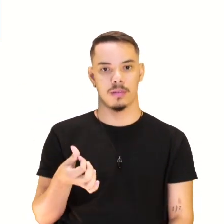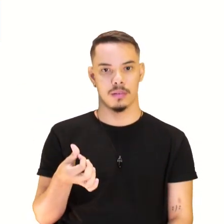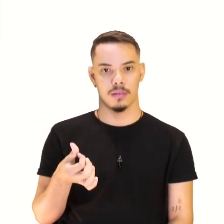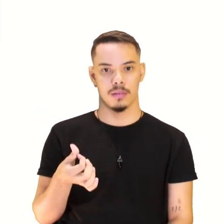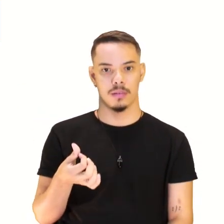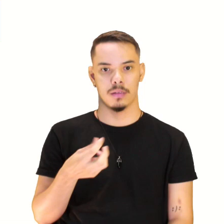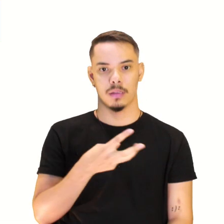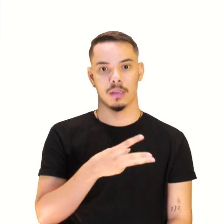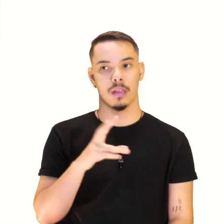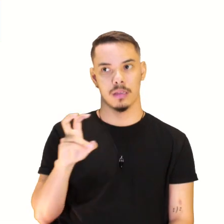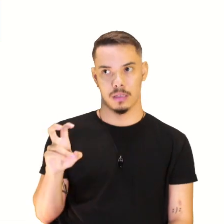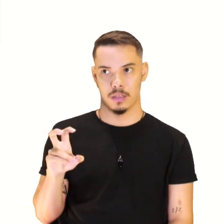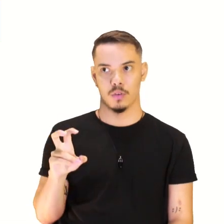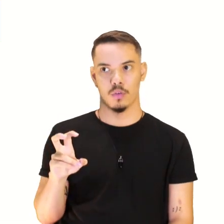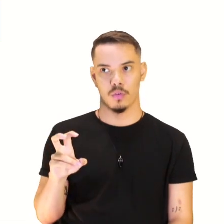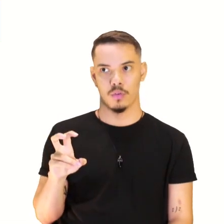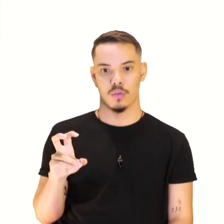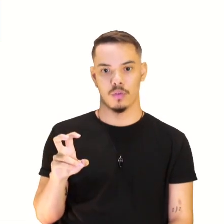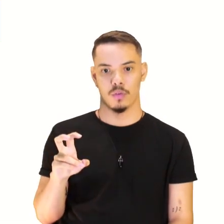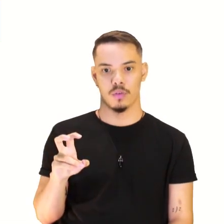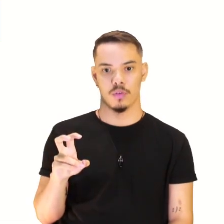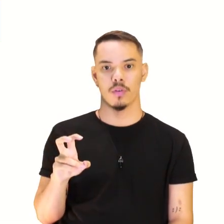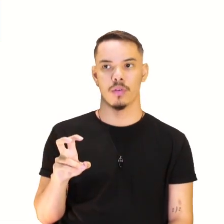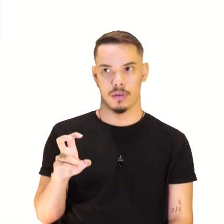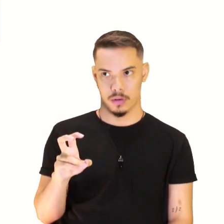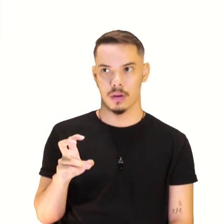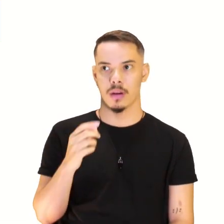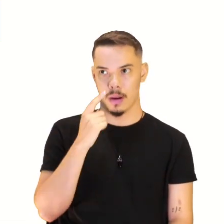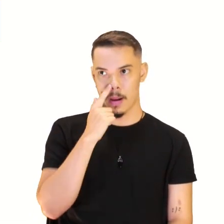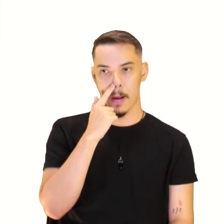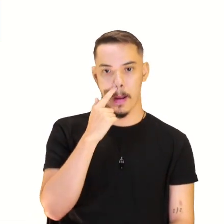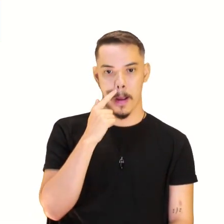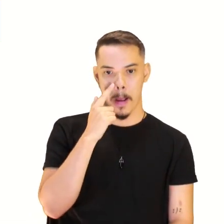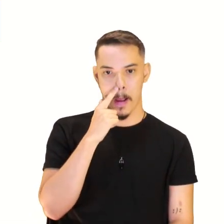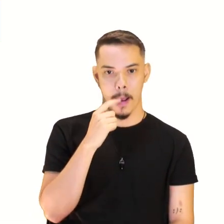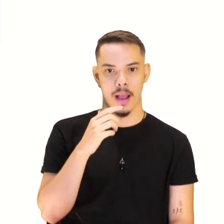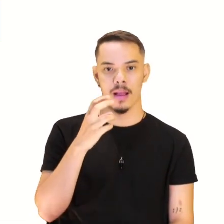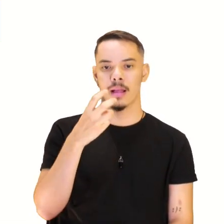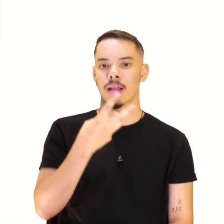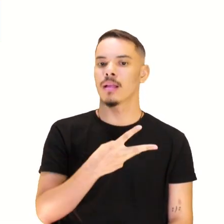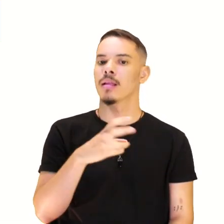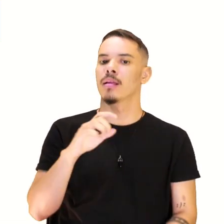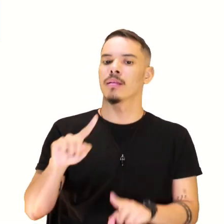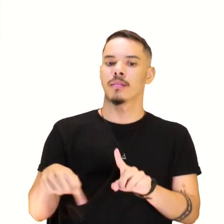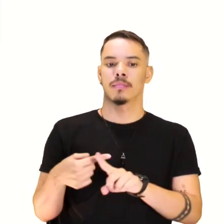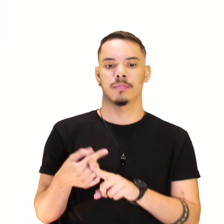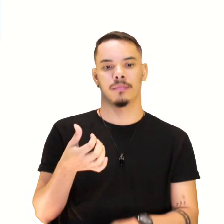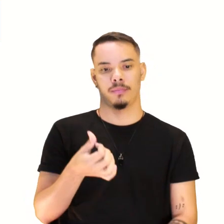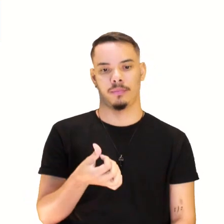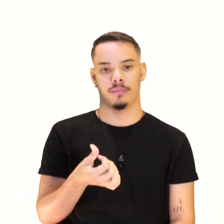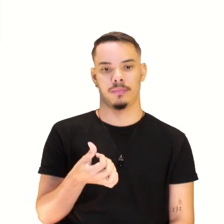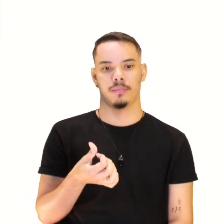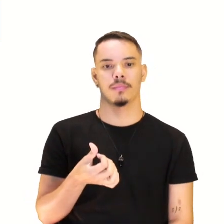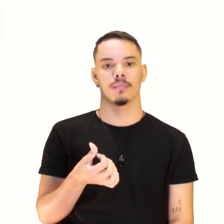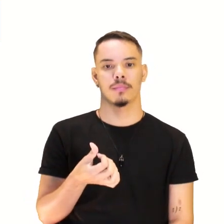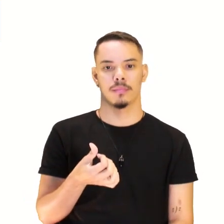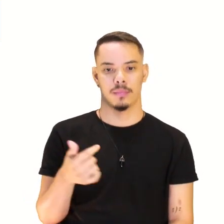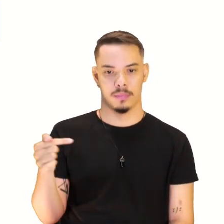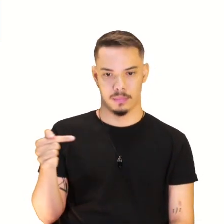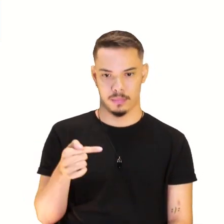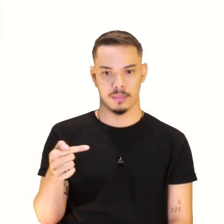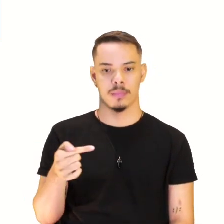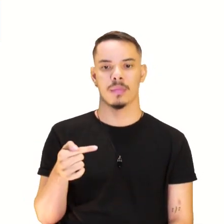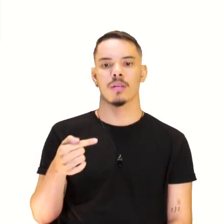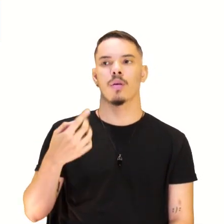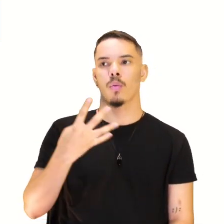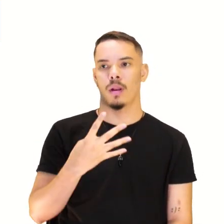6? 35. Aí esse é o A6, é o sexto termo. E 35 mais 6? 41. Ah, então pronto, o sétimo termo